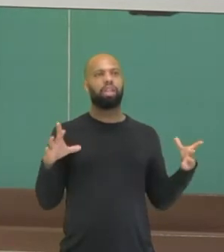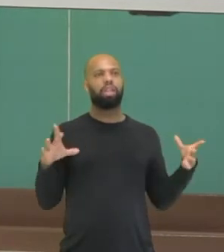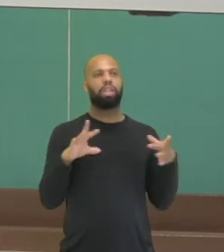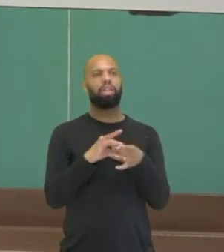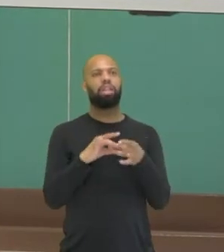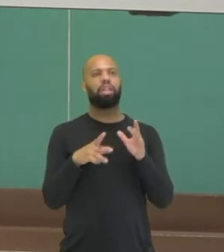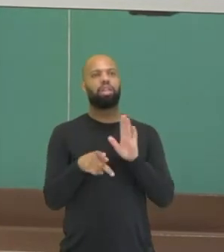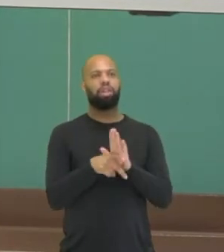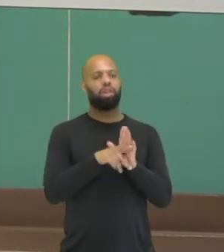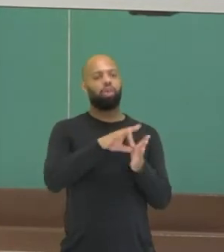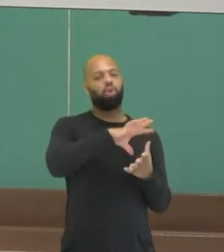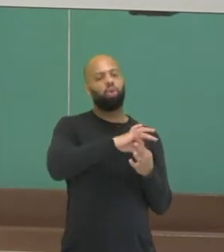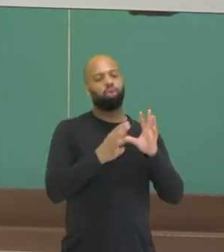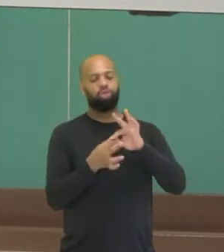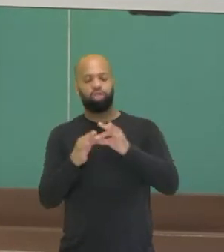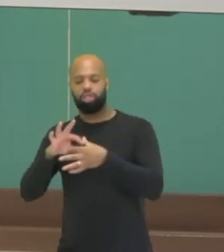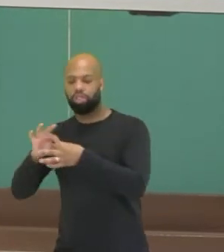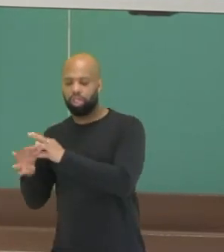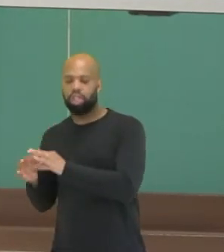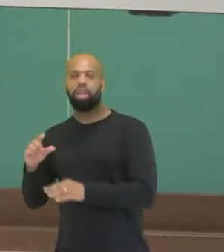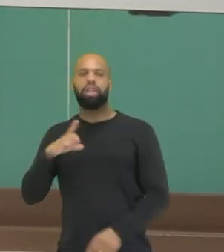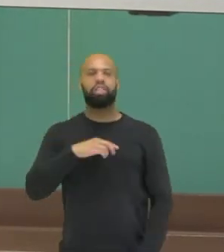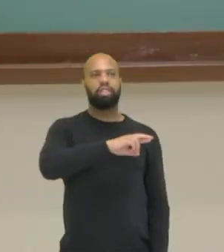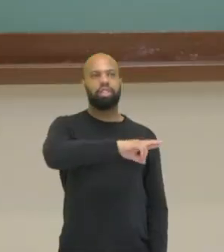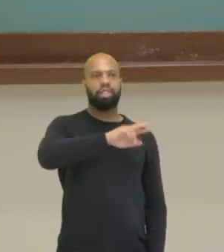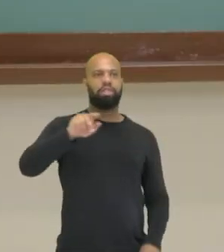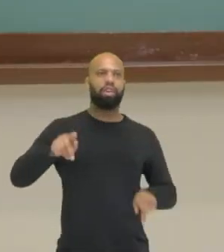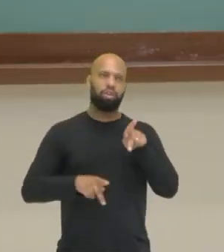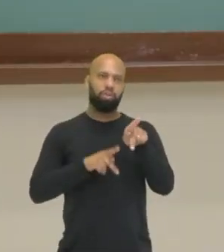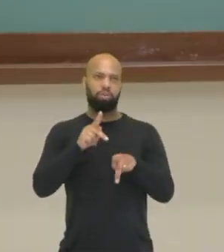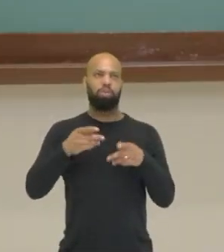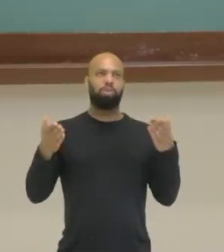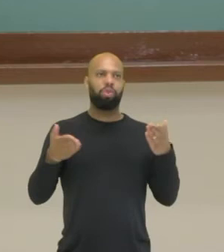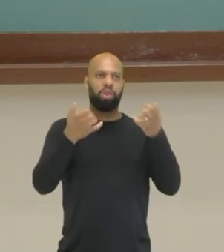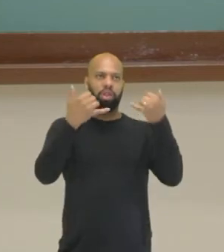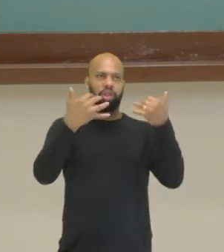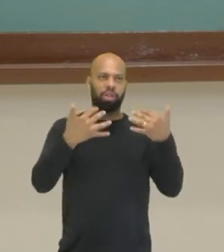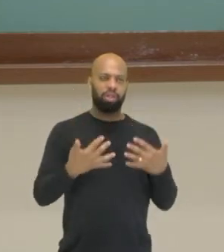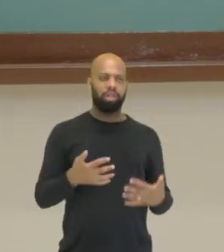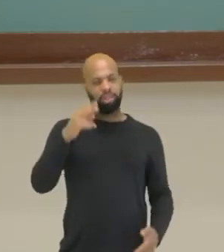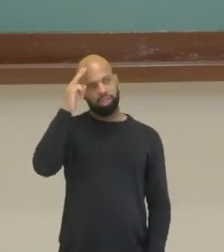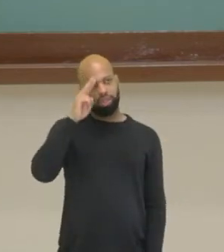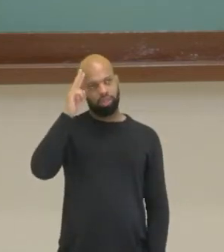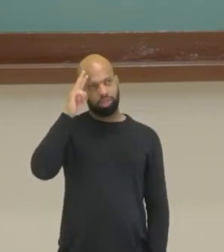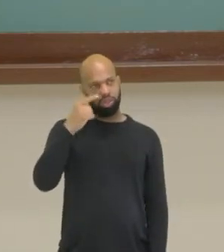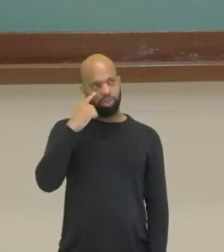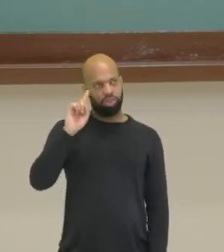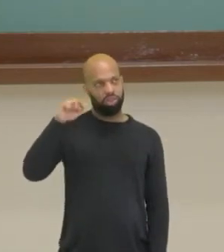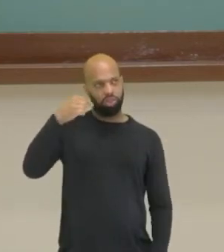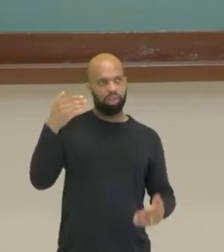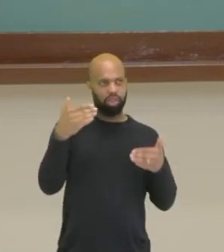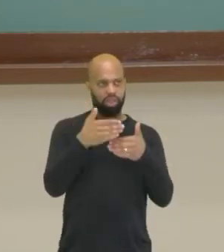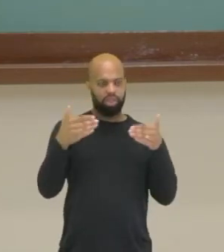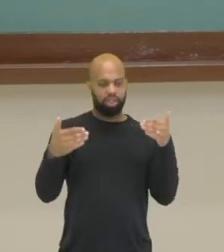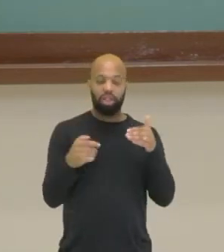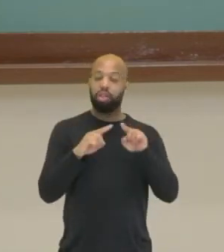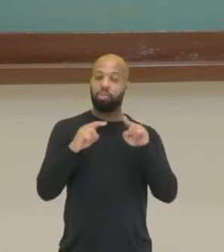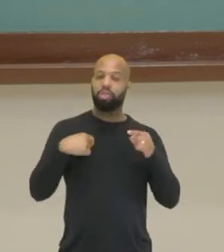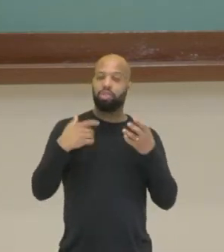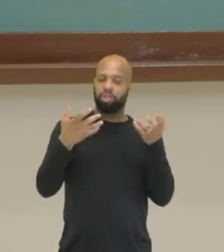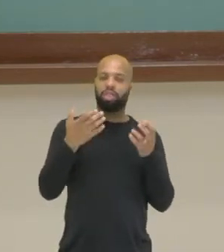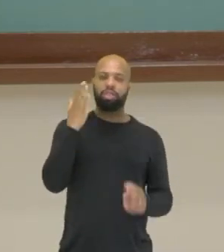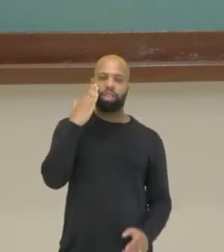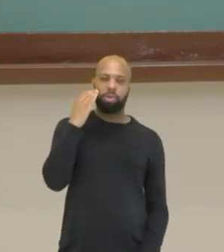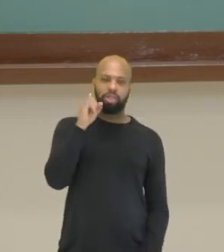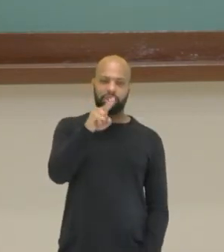ilha. Colonizado por diversos povos. E agora vem a explicação histórica, que vocês vão ver nos próximos slides. Quero ver se vocês estão bem atentos